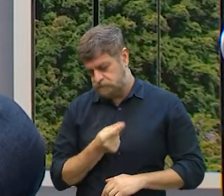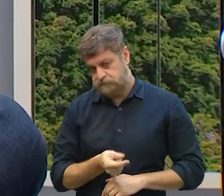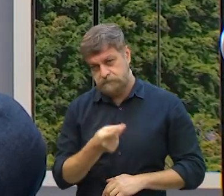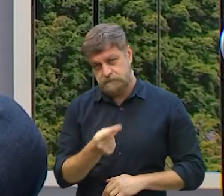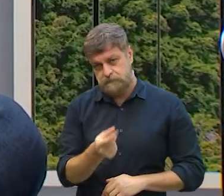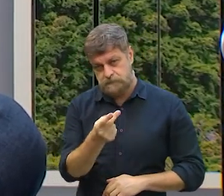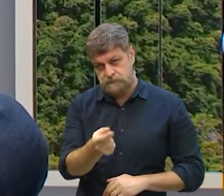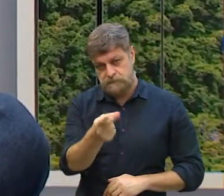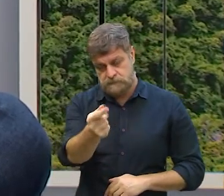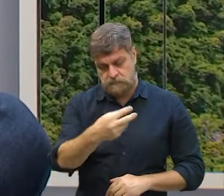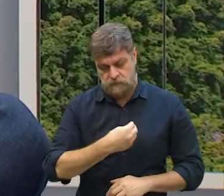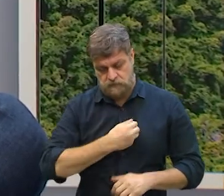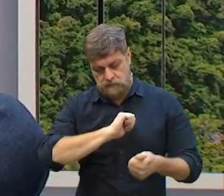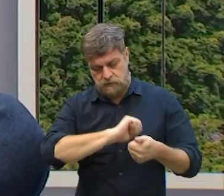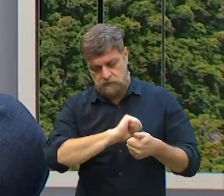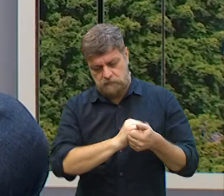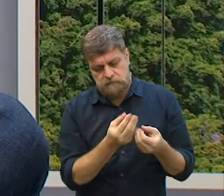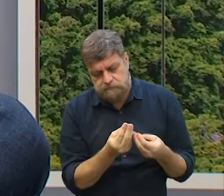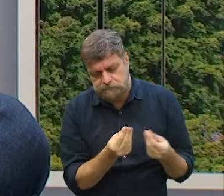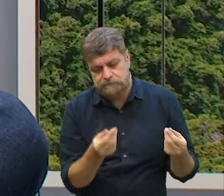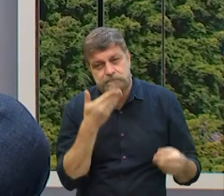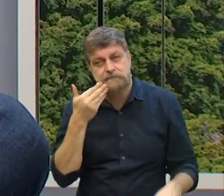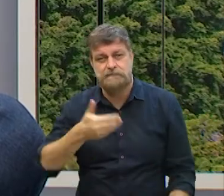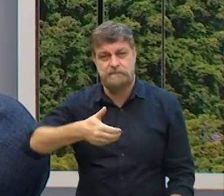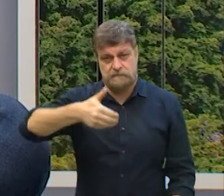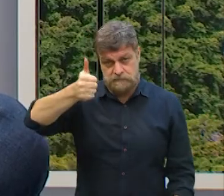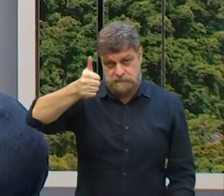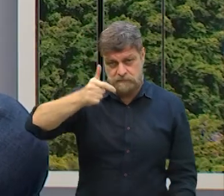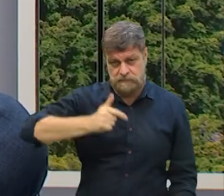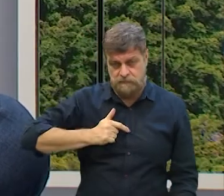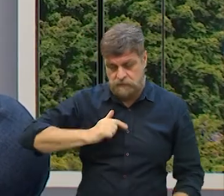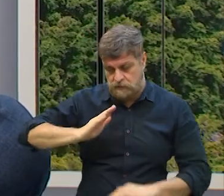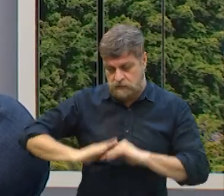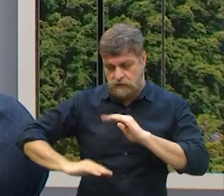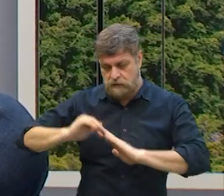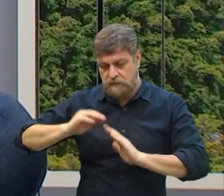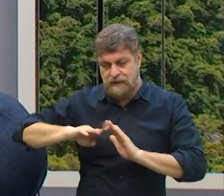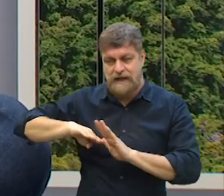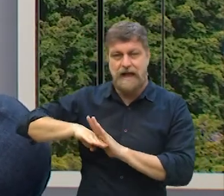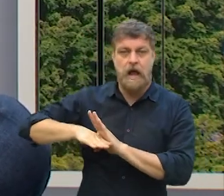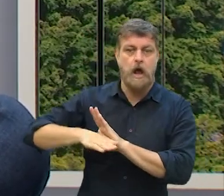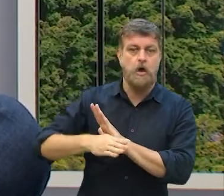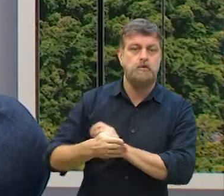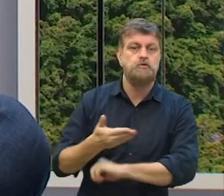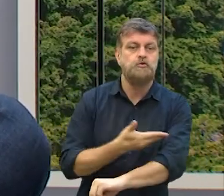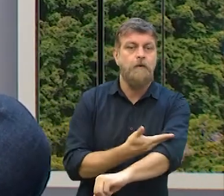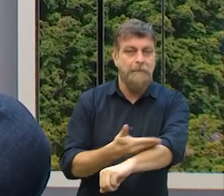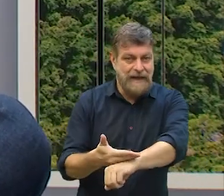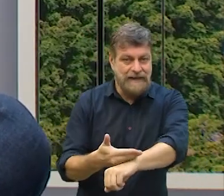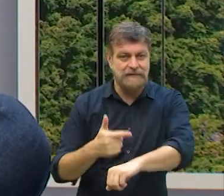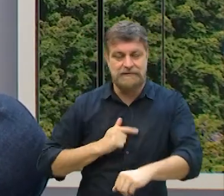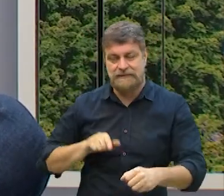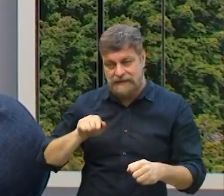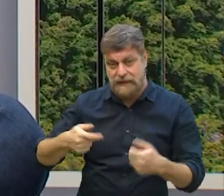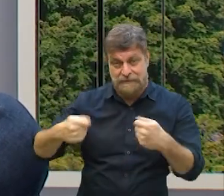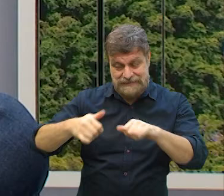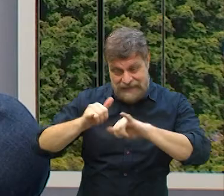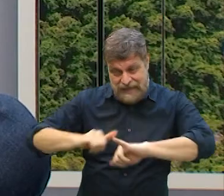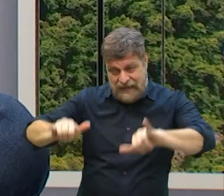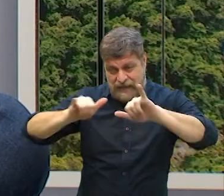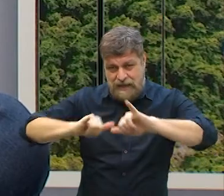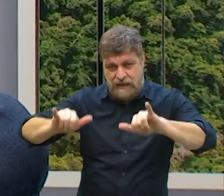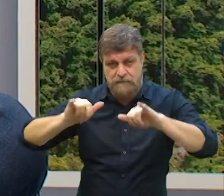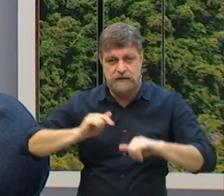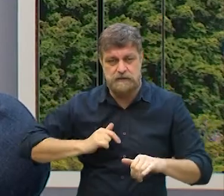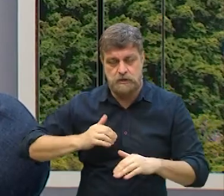longevidade maior, para que a gente tenha uma qualidade de vida maior. E esses hábitos passam também por campanhas preventivas,